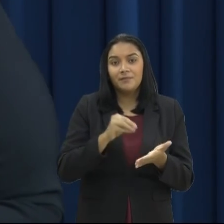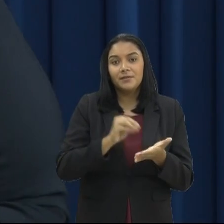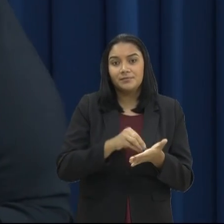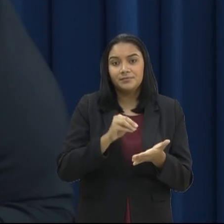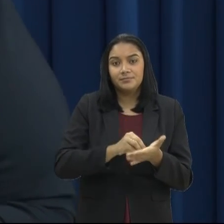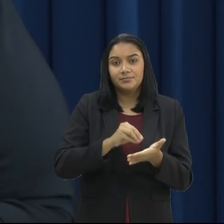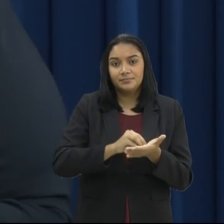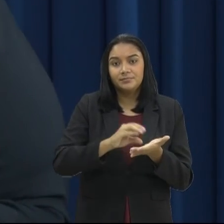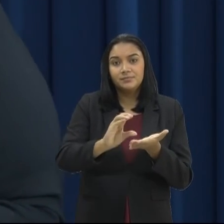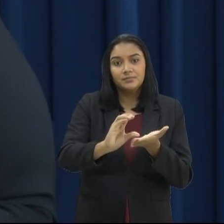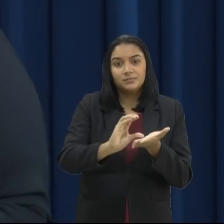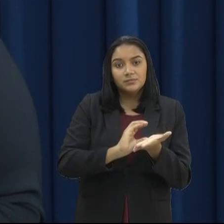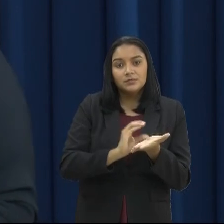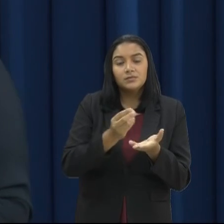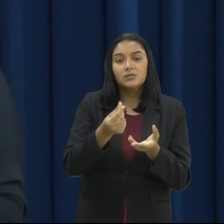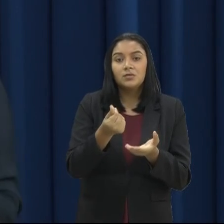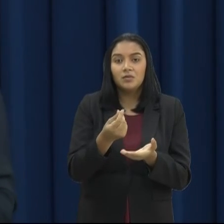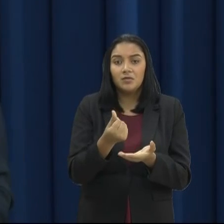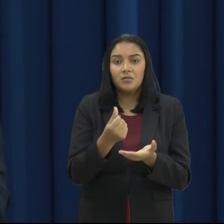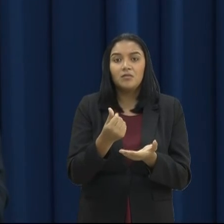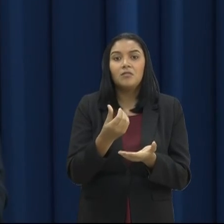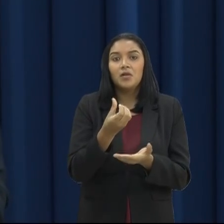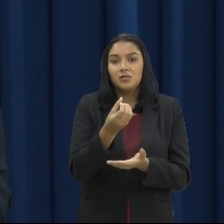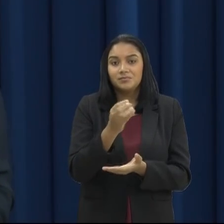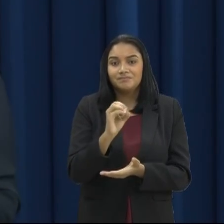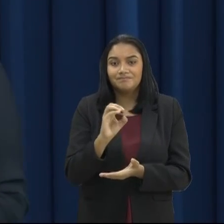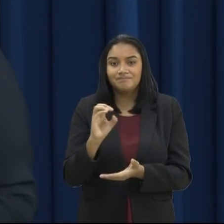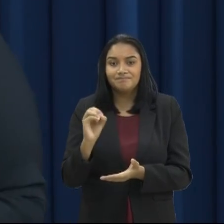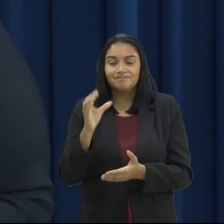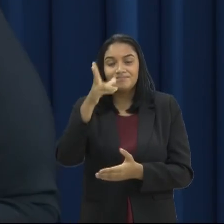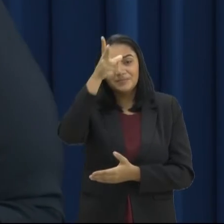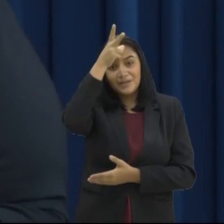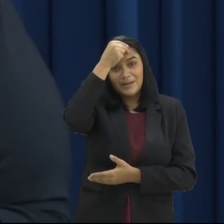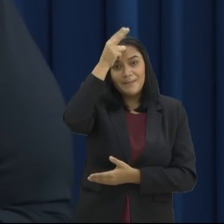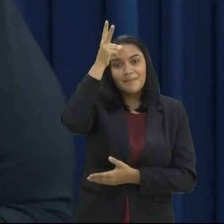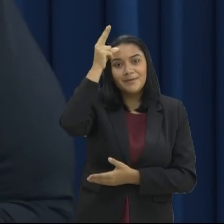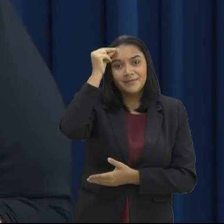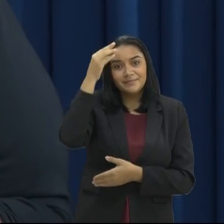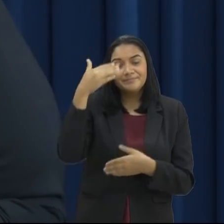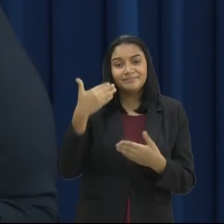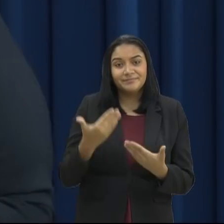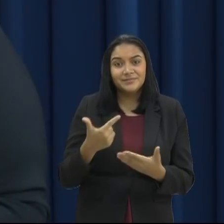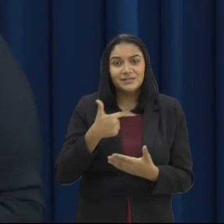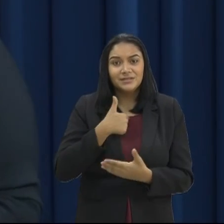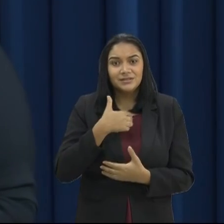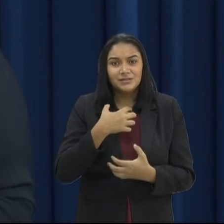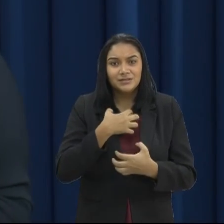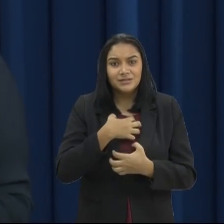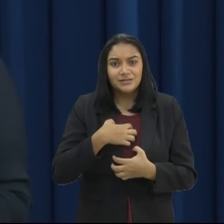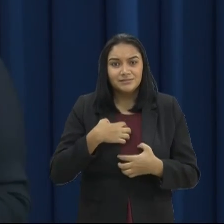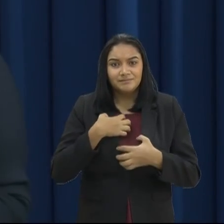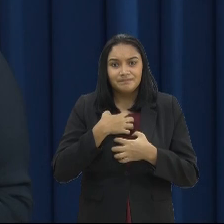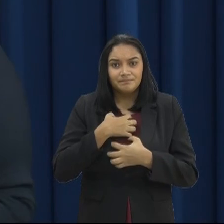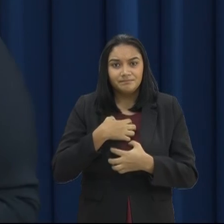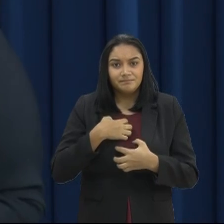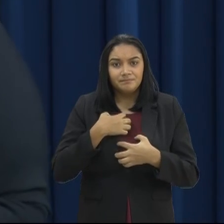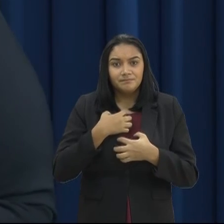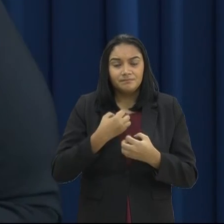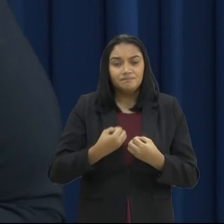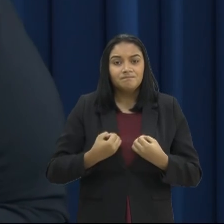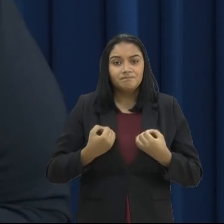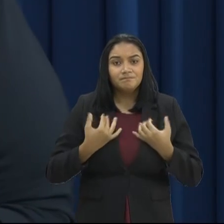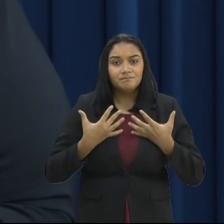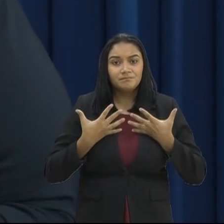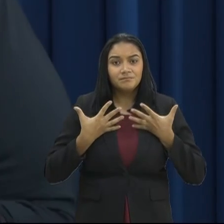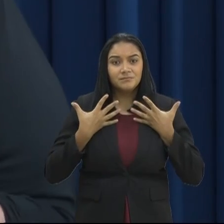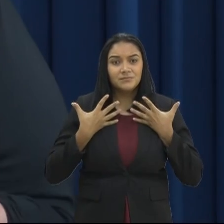do governo federal quanto por parte da prefeitura. Eu estou com a sensação aqui, eu preciso expressar isso